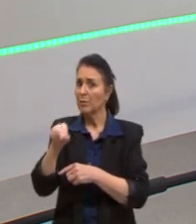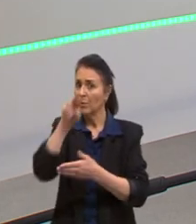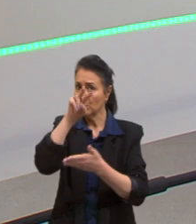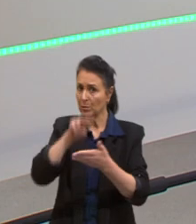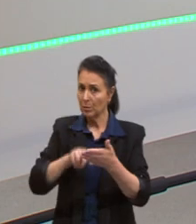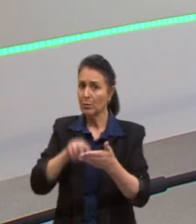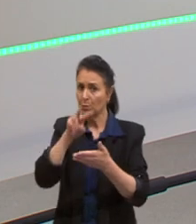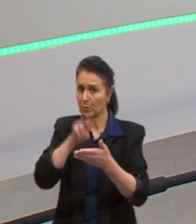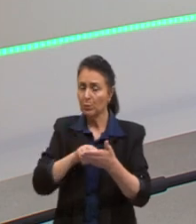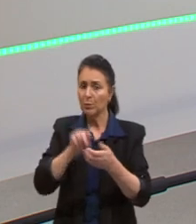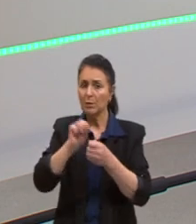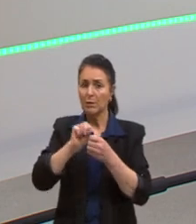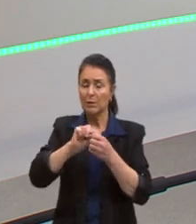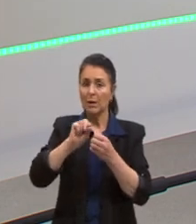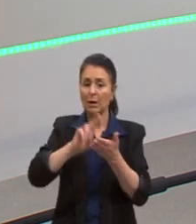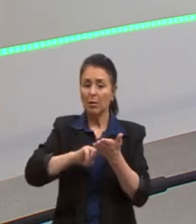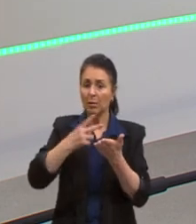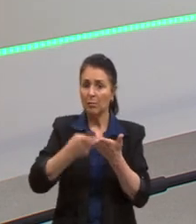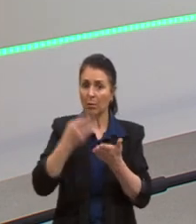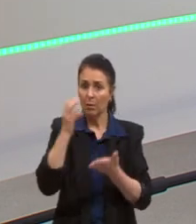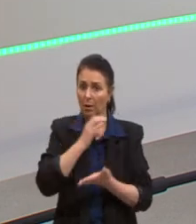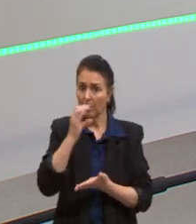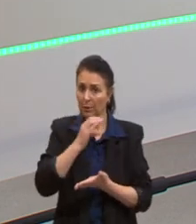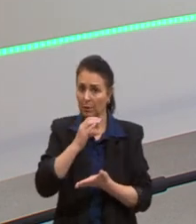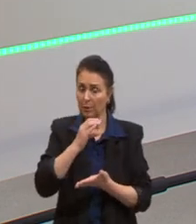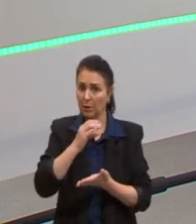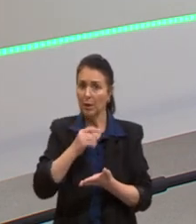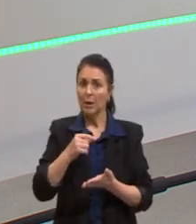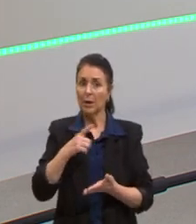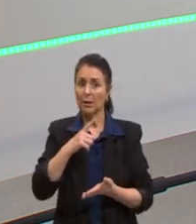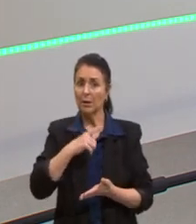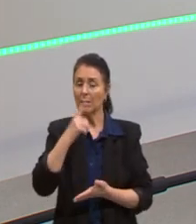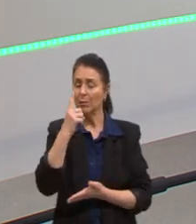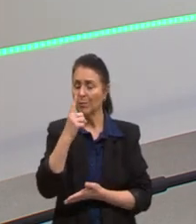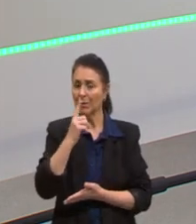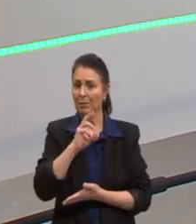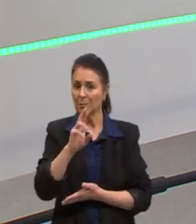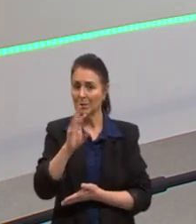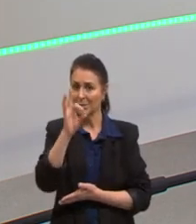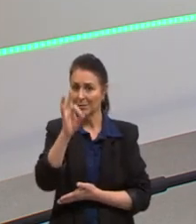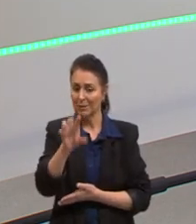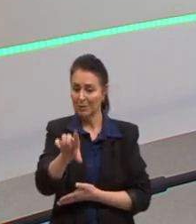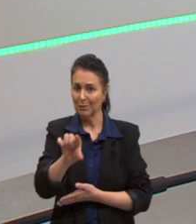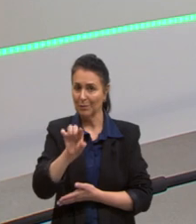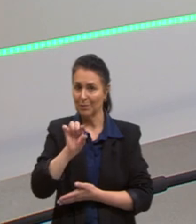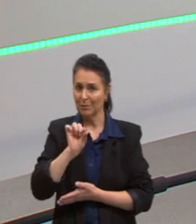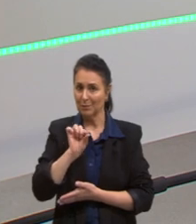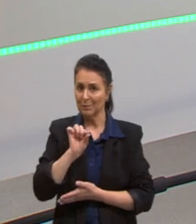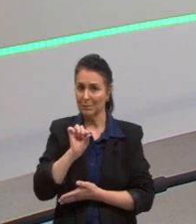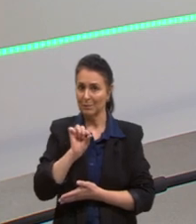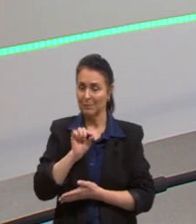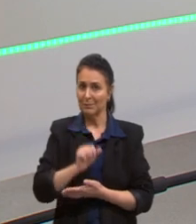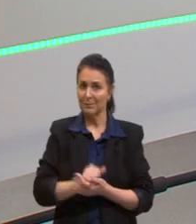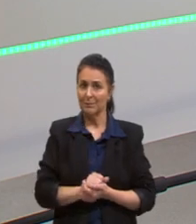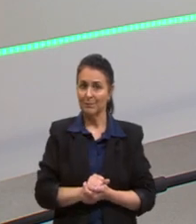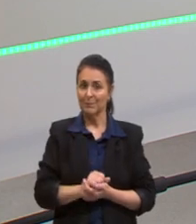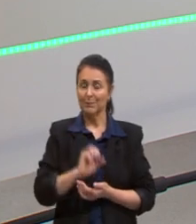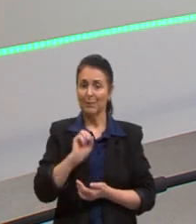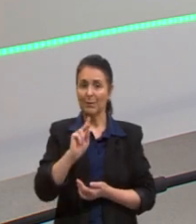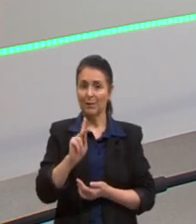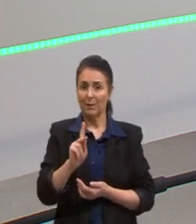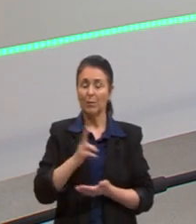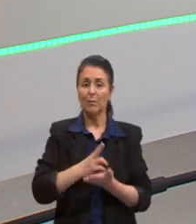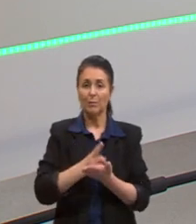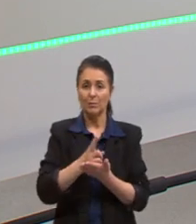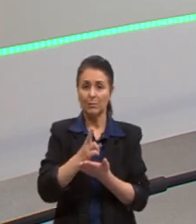principalmente fazer as tradições ali uma maneira rápida e marcar uma resposta certa dentro das questões que estão sendo apresentadas em o ok